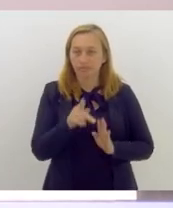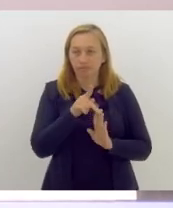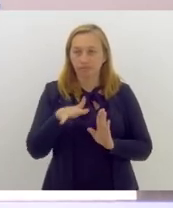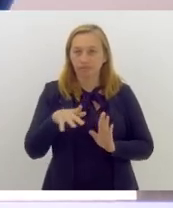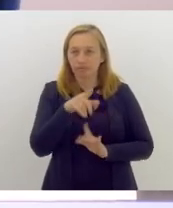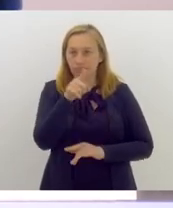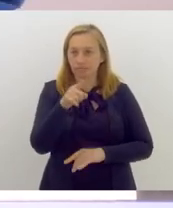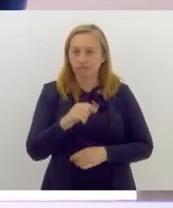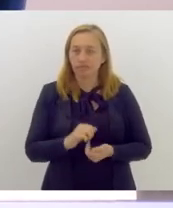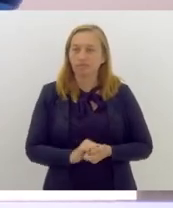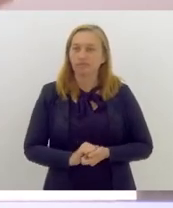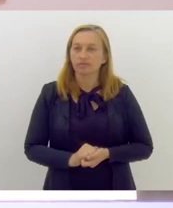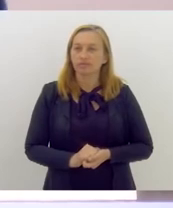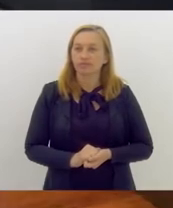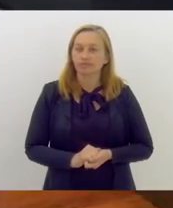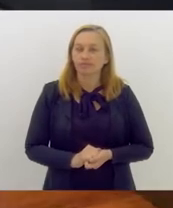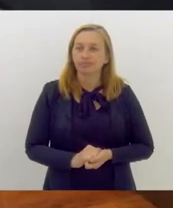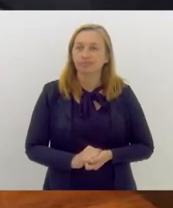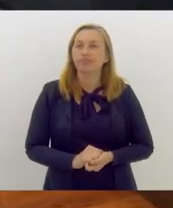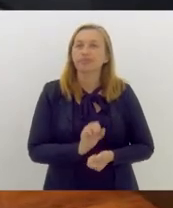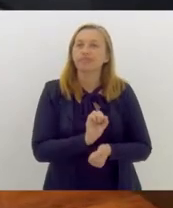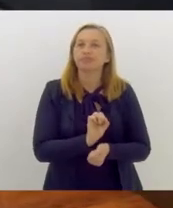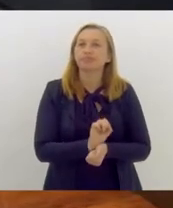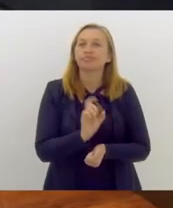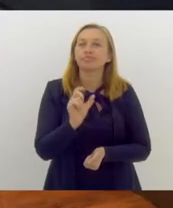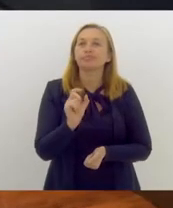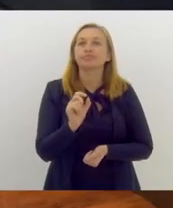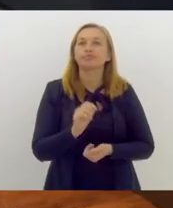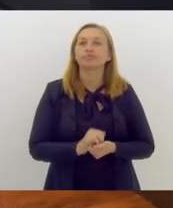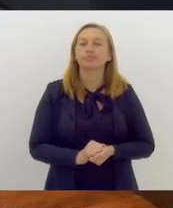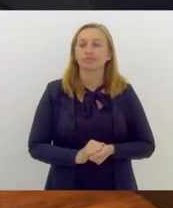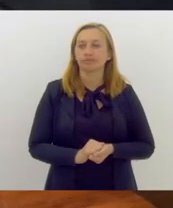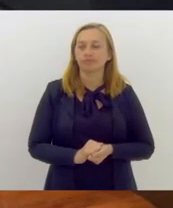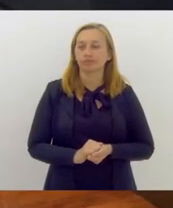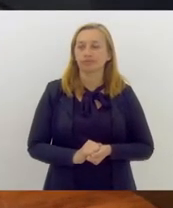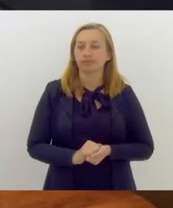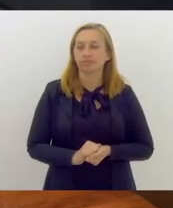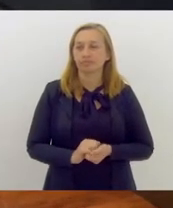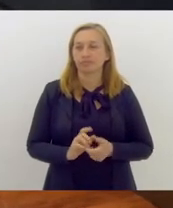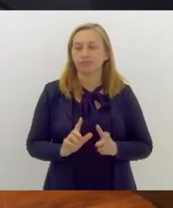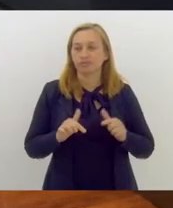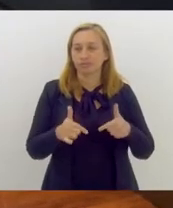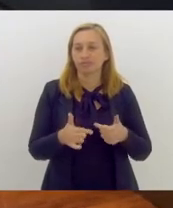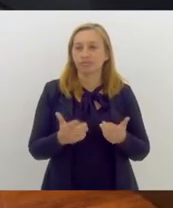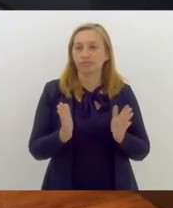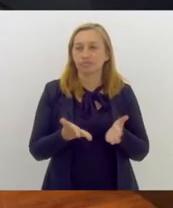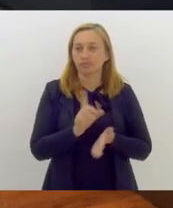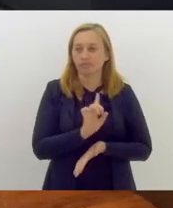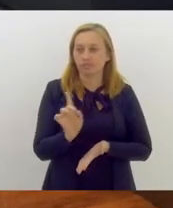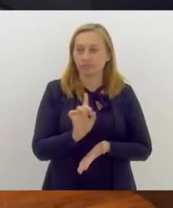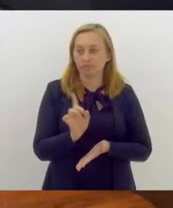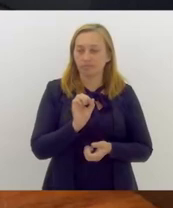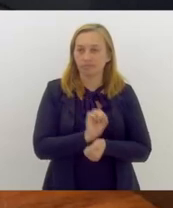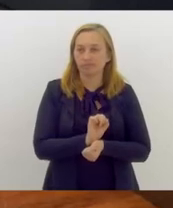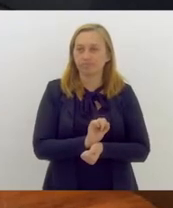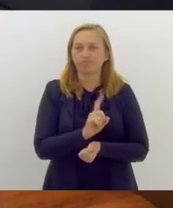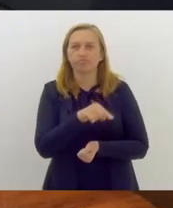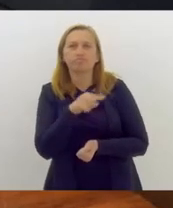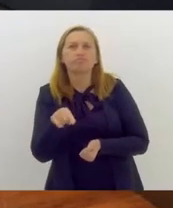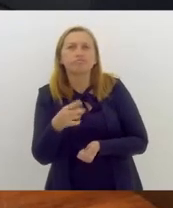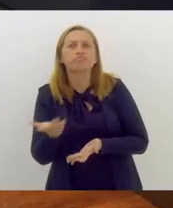quer dizer a gente sente que espera entrar o sistema em funcionamento aí agora não vamos suspender Como